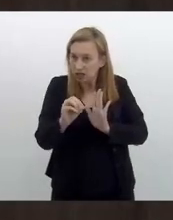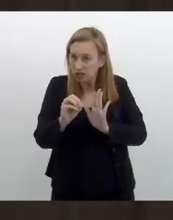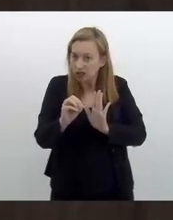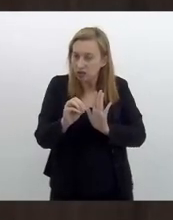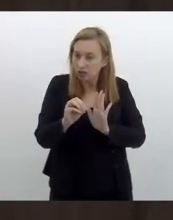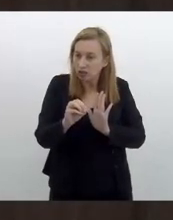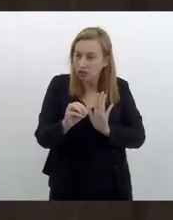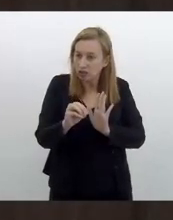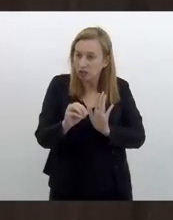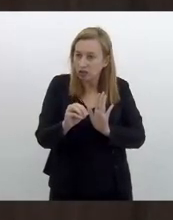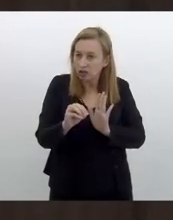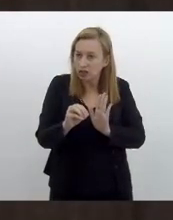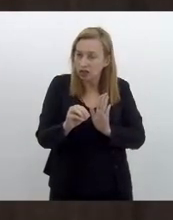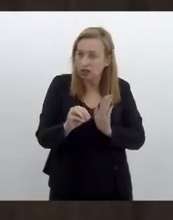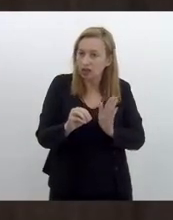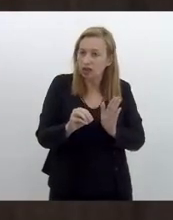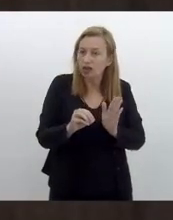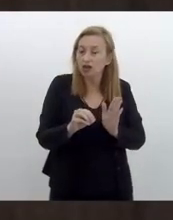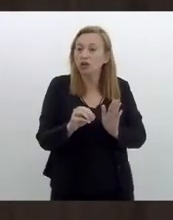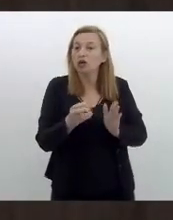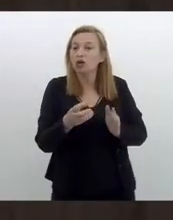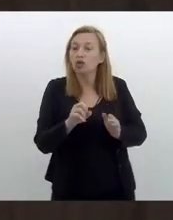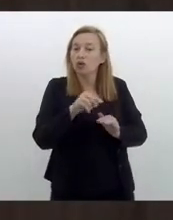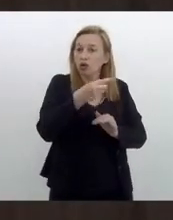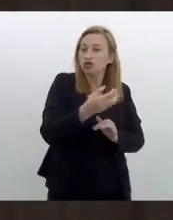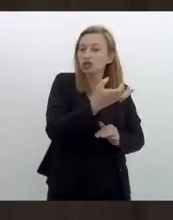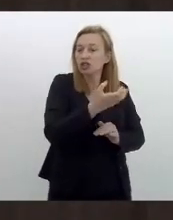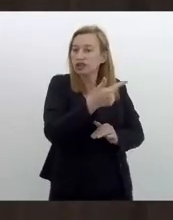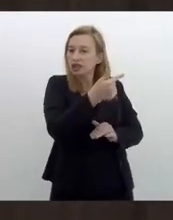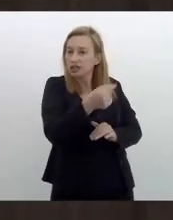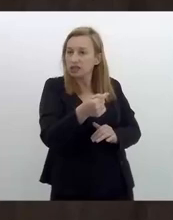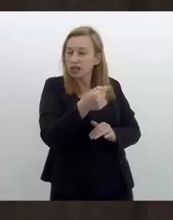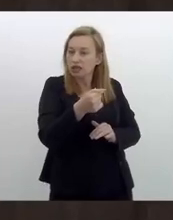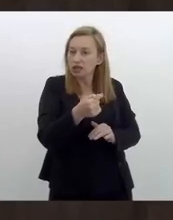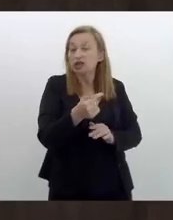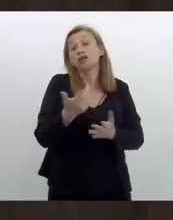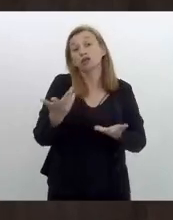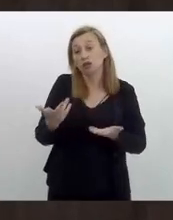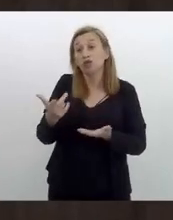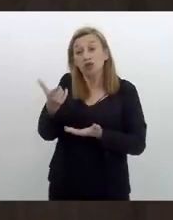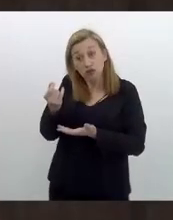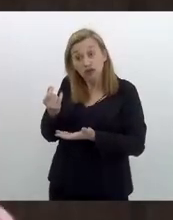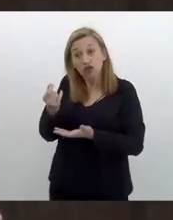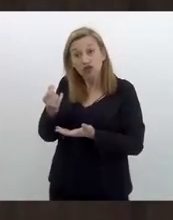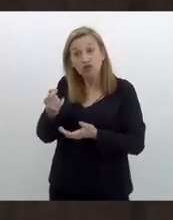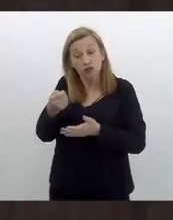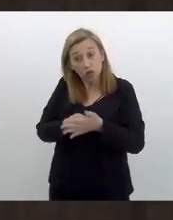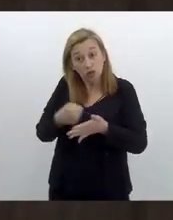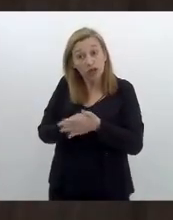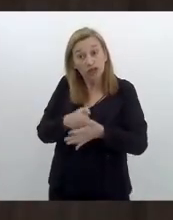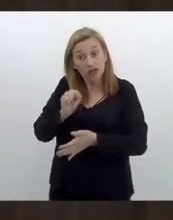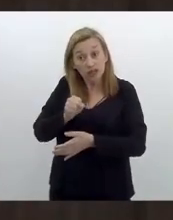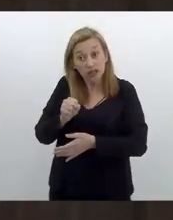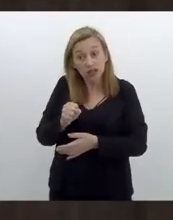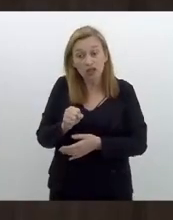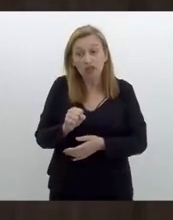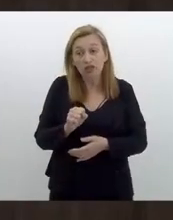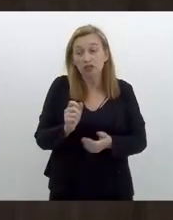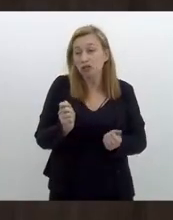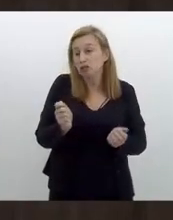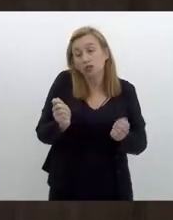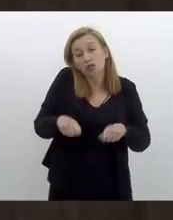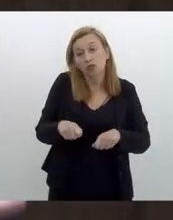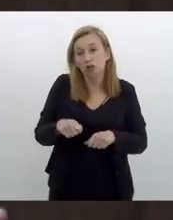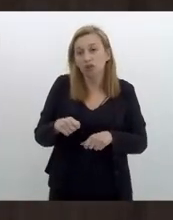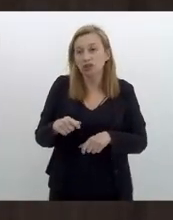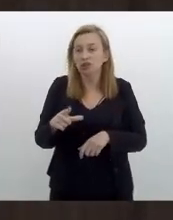uma parcela do deputado que é 17 nós temos uma emenda do Luiz Paulo de 20 então vamos lutar pelo 20 já que não é possível ter